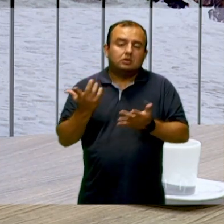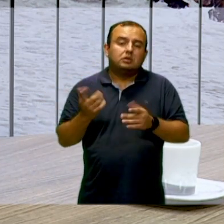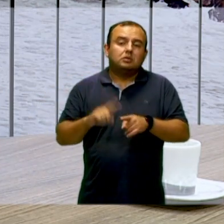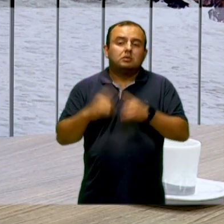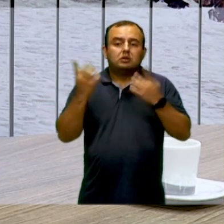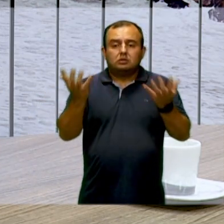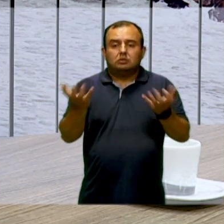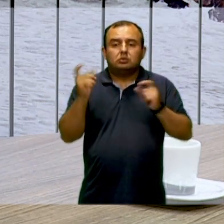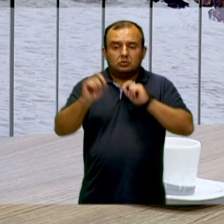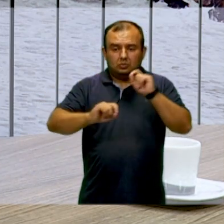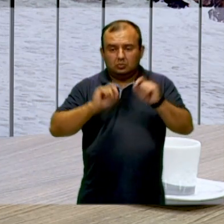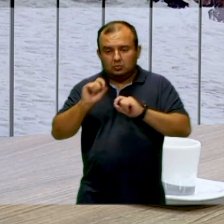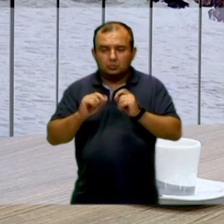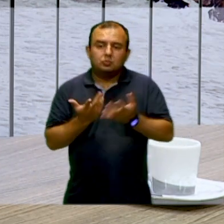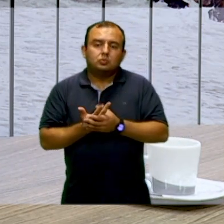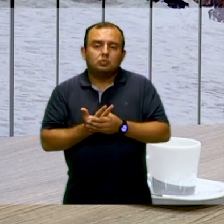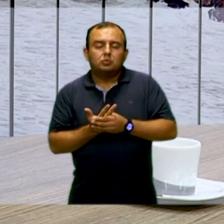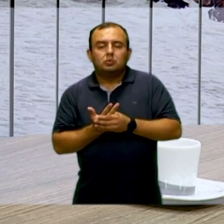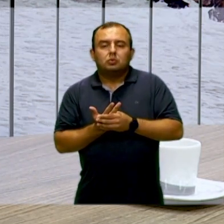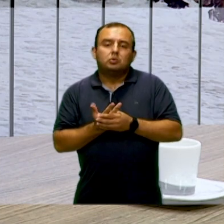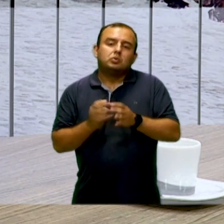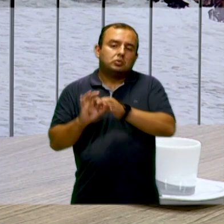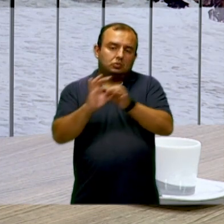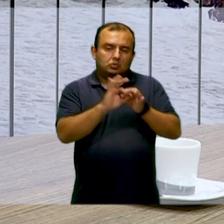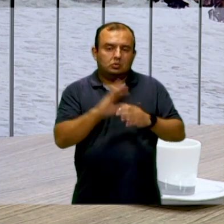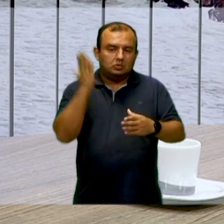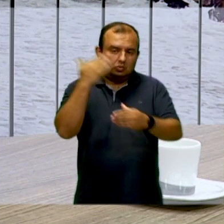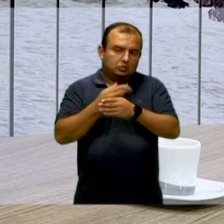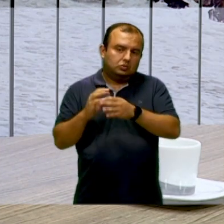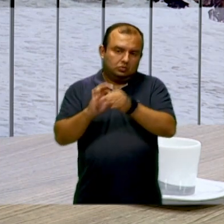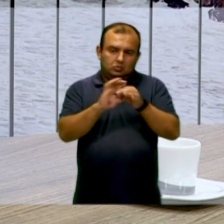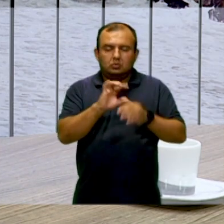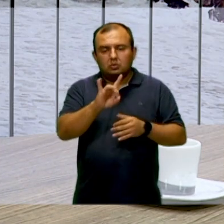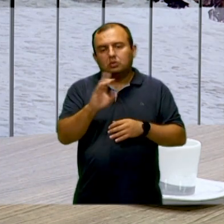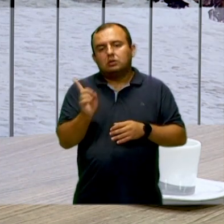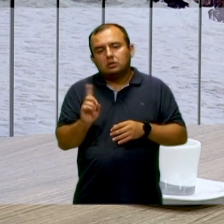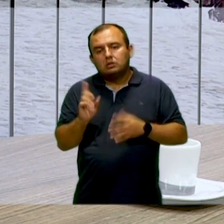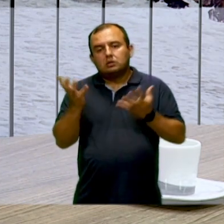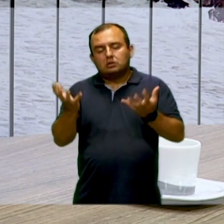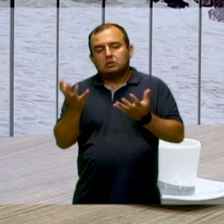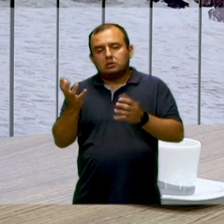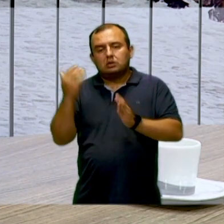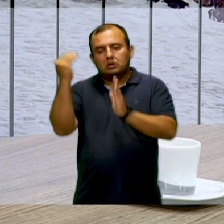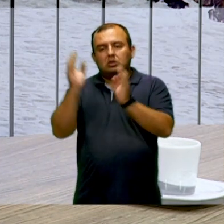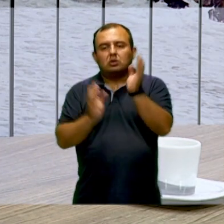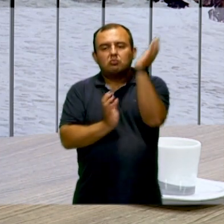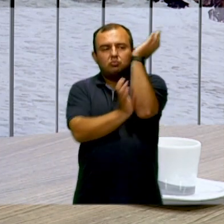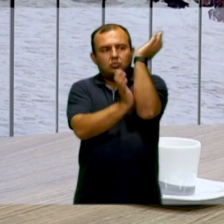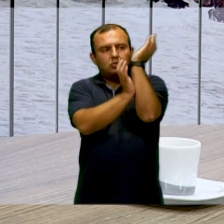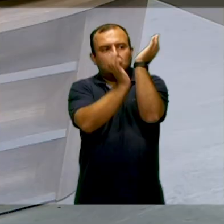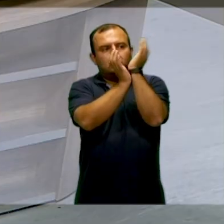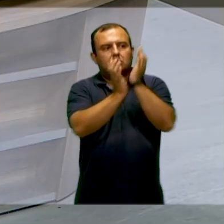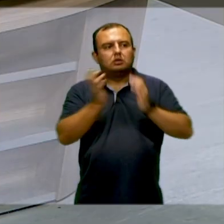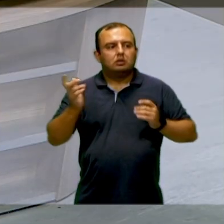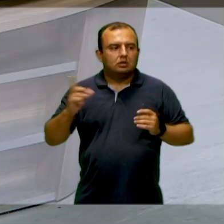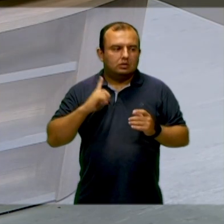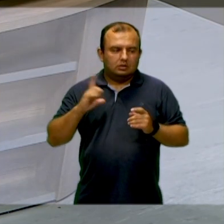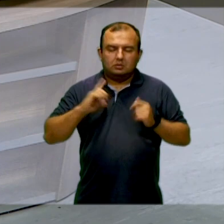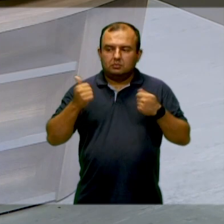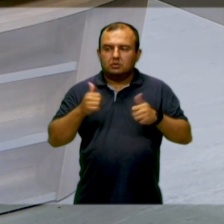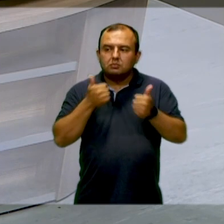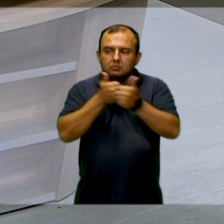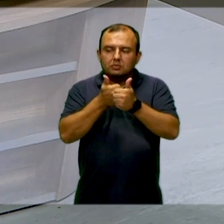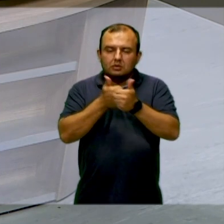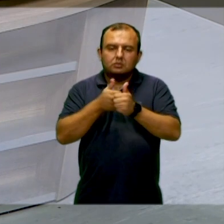gente quer melhorar isso. Melhorar isso é unindo as pastas só? Não. Essa questão burocrática a gente pode ultrapassar, mas a gente tem que ter mais